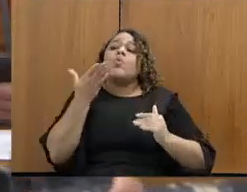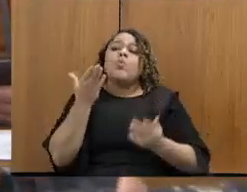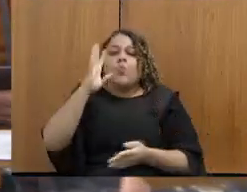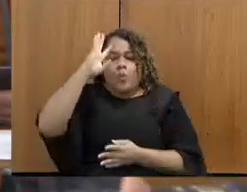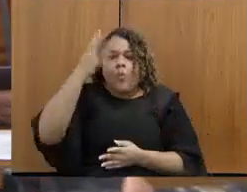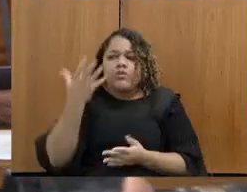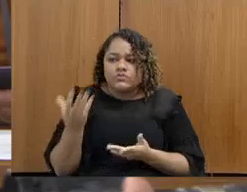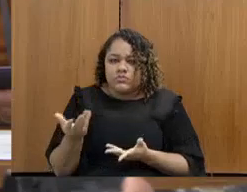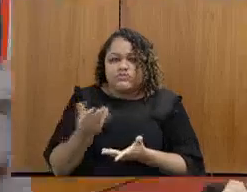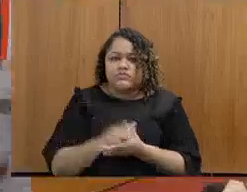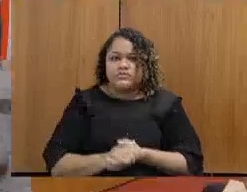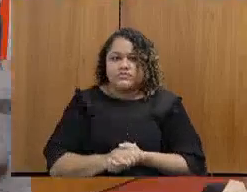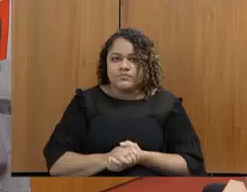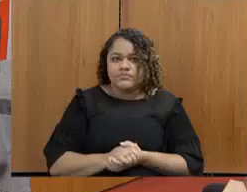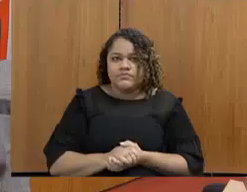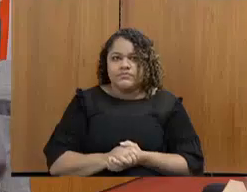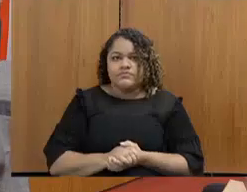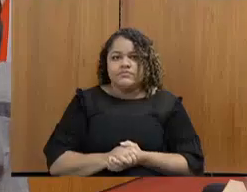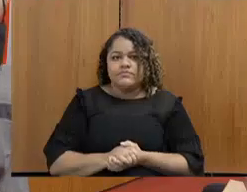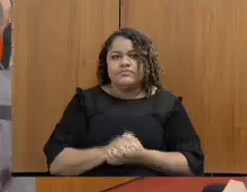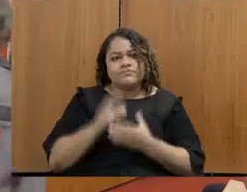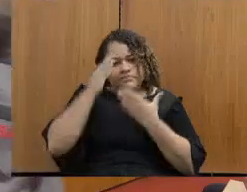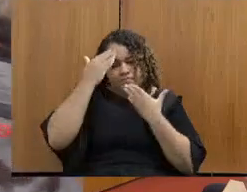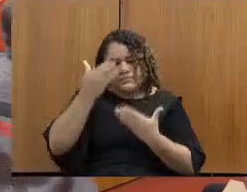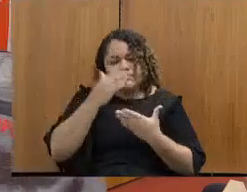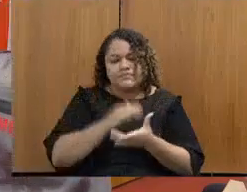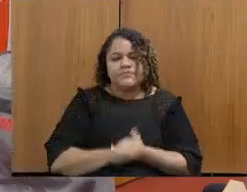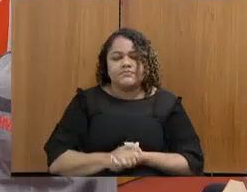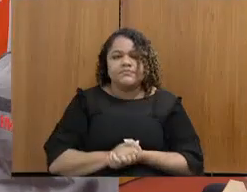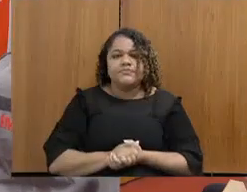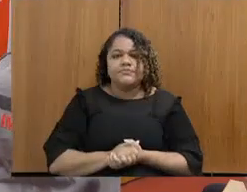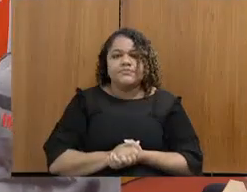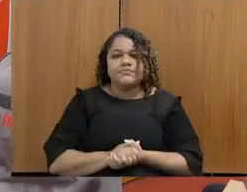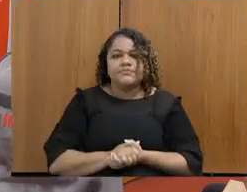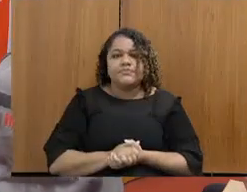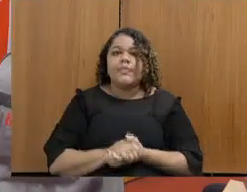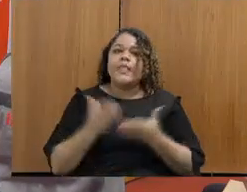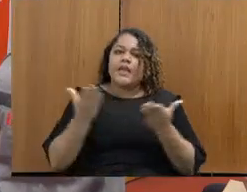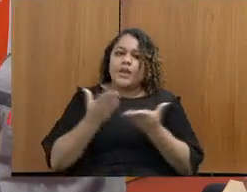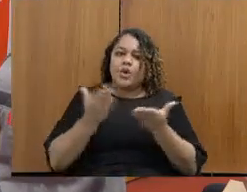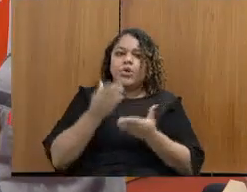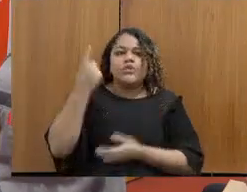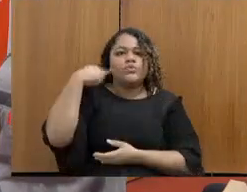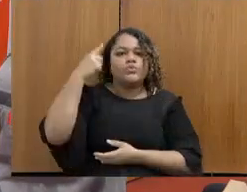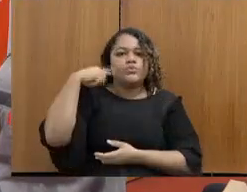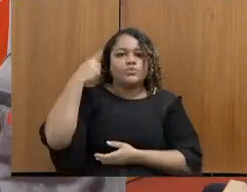e as outras forças segurança Muito obrigado a palavra Doutora Letícia